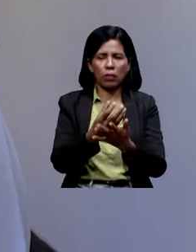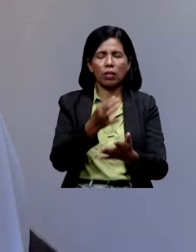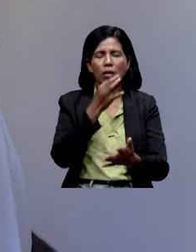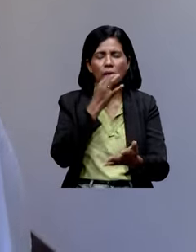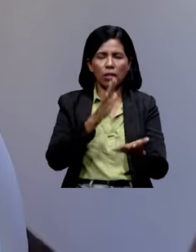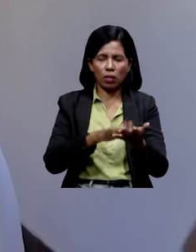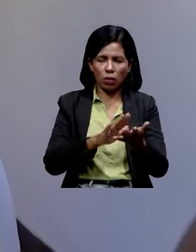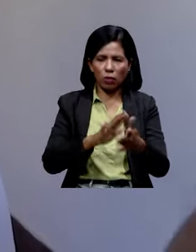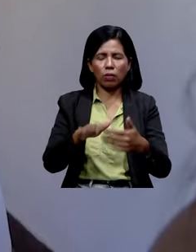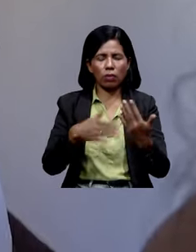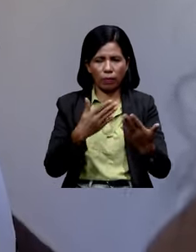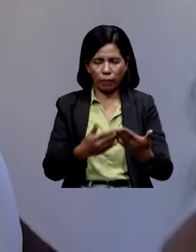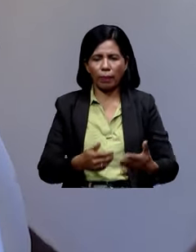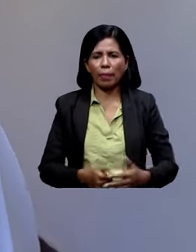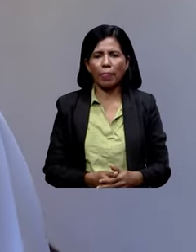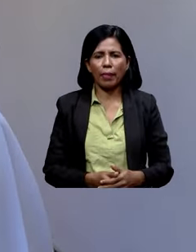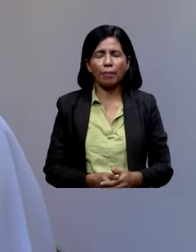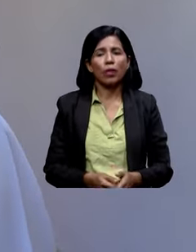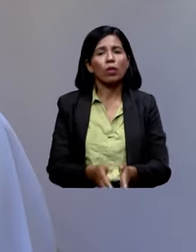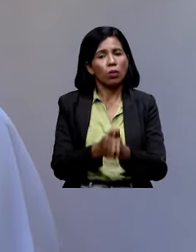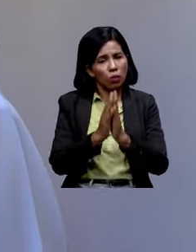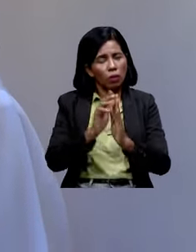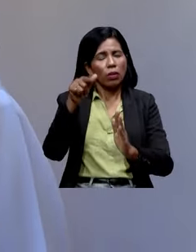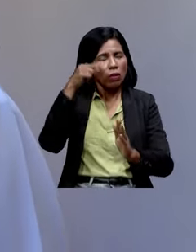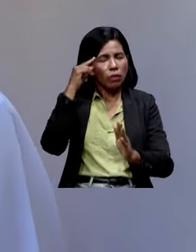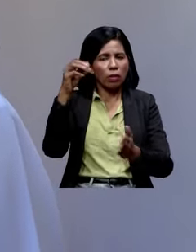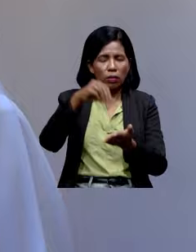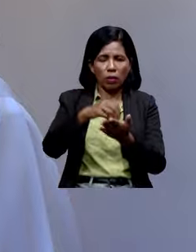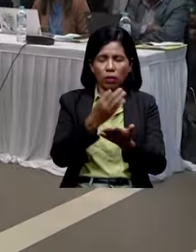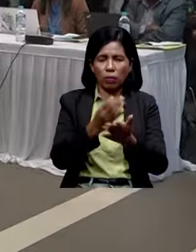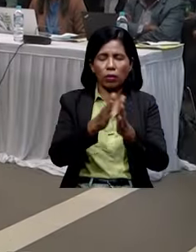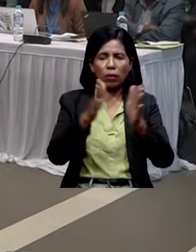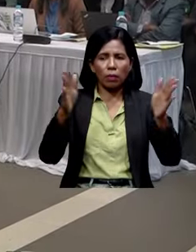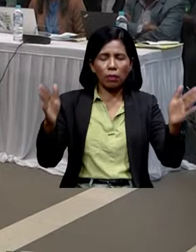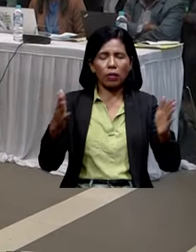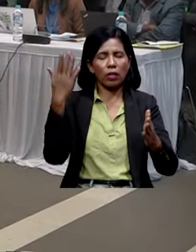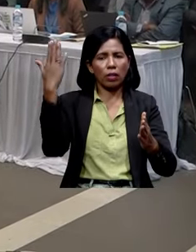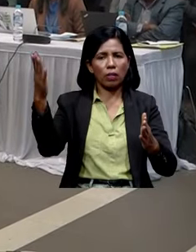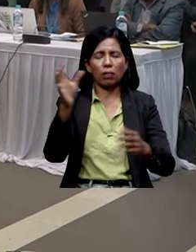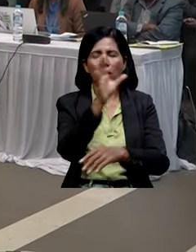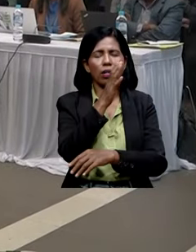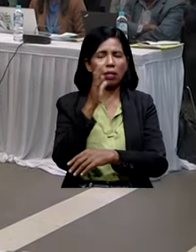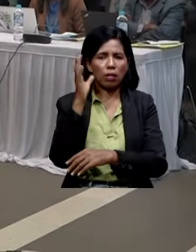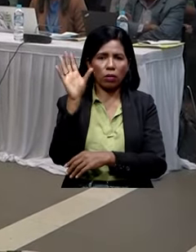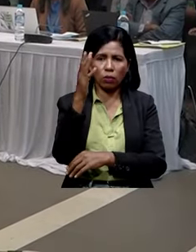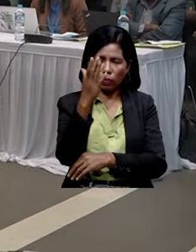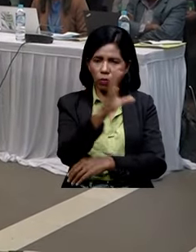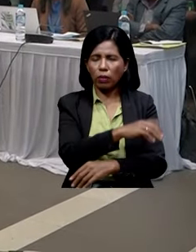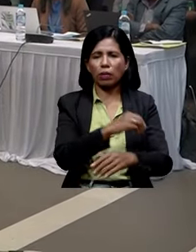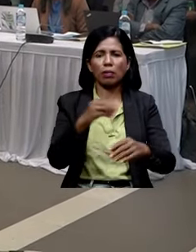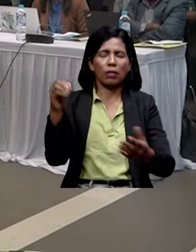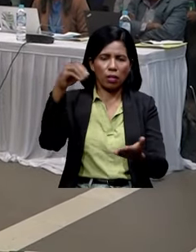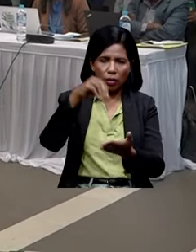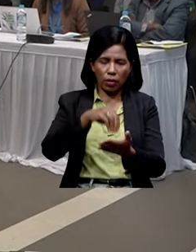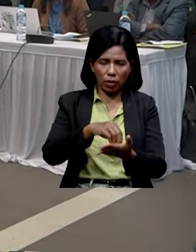escolar, guatané. Se fechar o moço sobre o governo, a total orçamento bot liuba e a setor agricultura, não é bem a ser